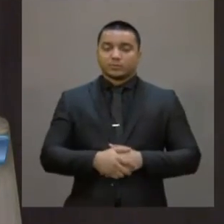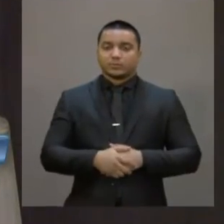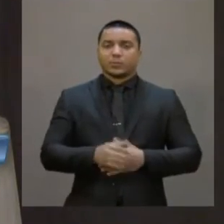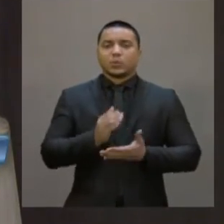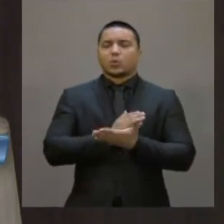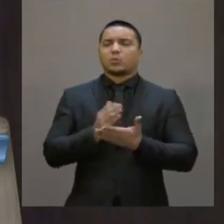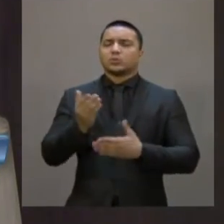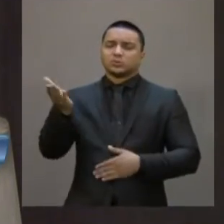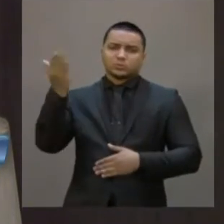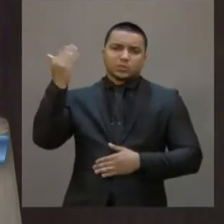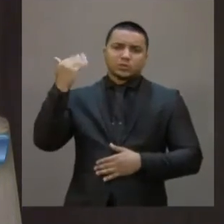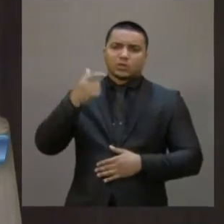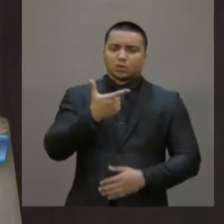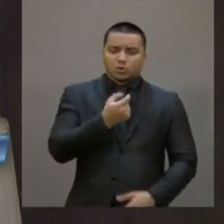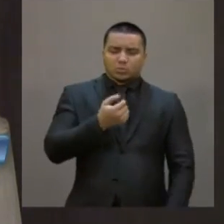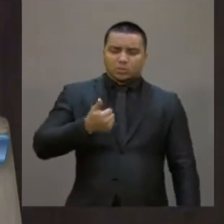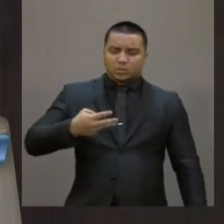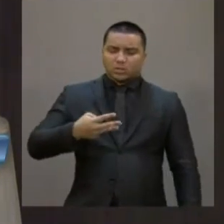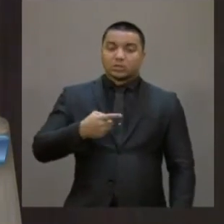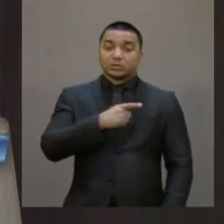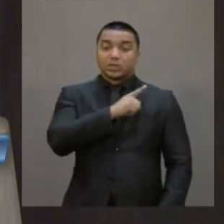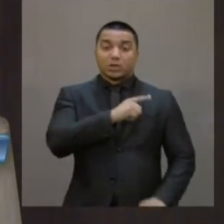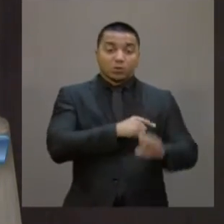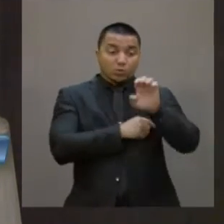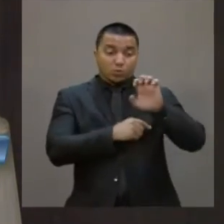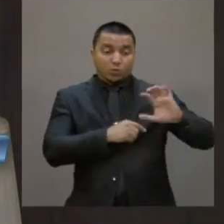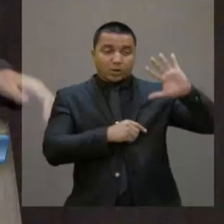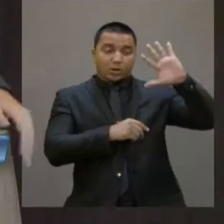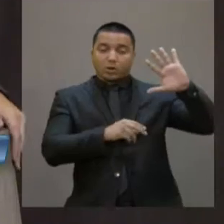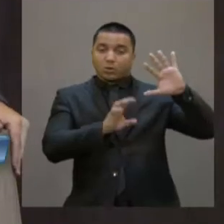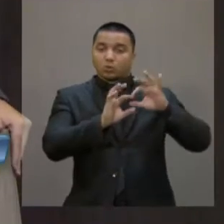Desde de 2013, a União Europeia tinha